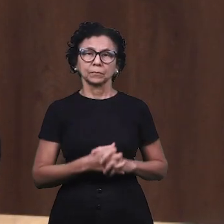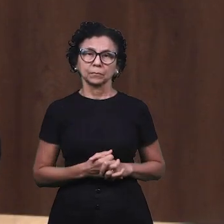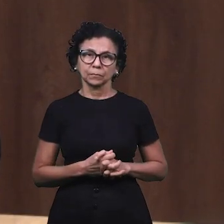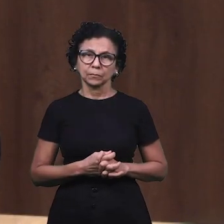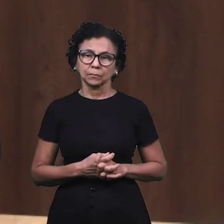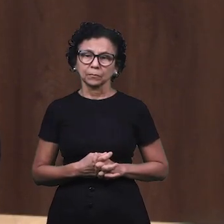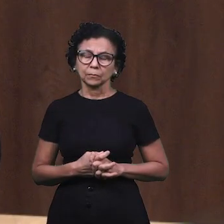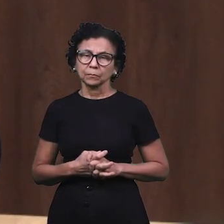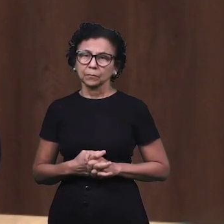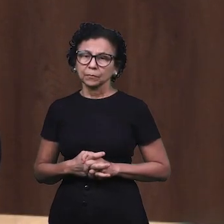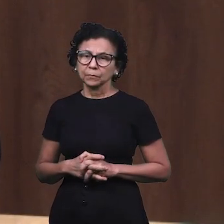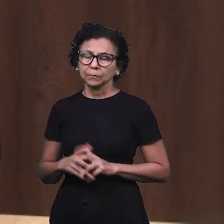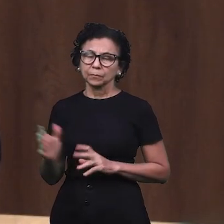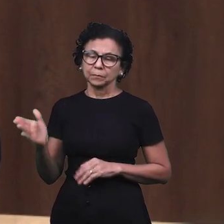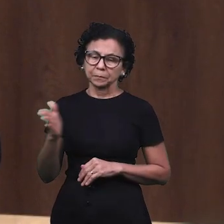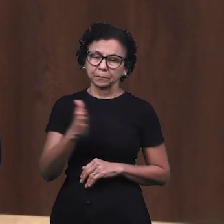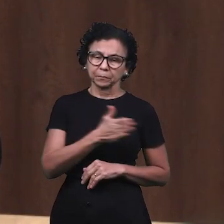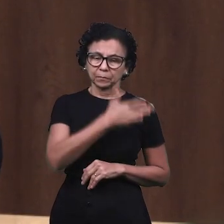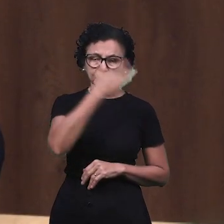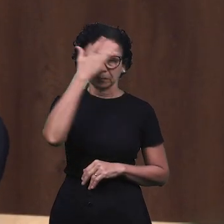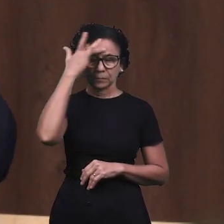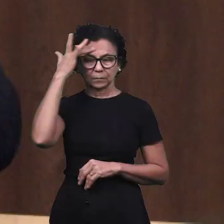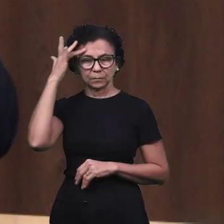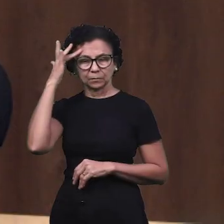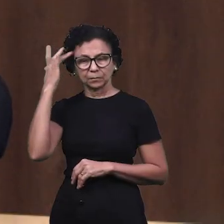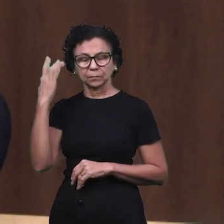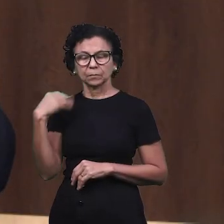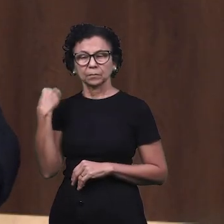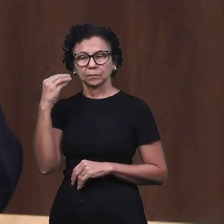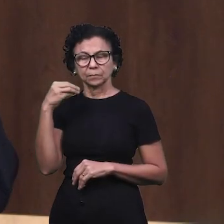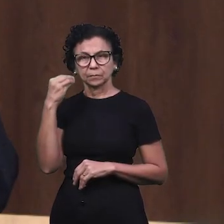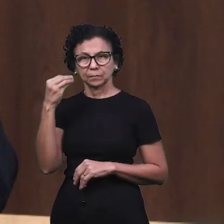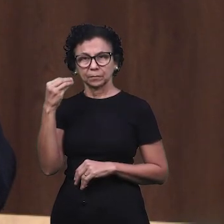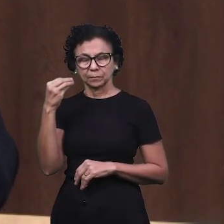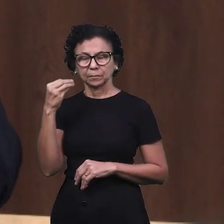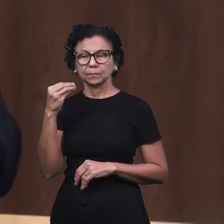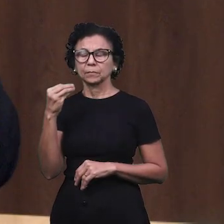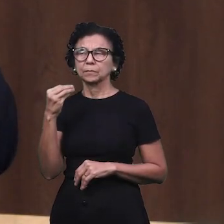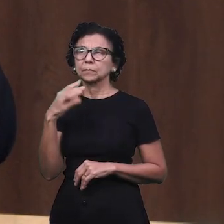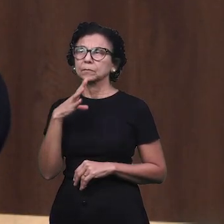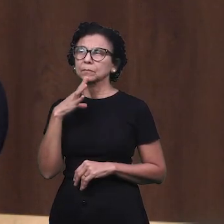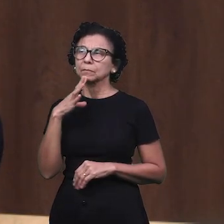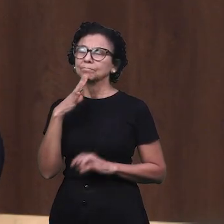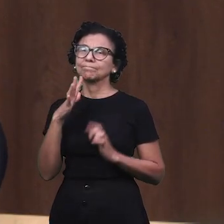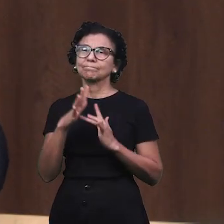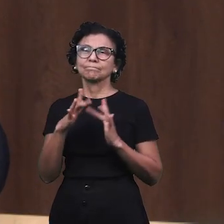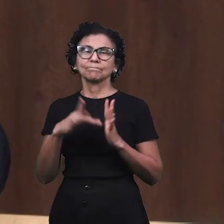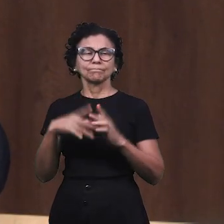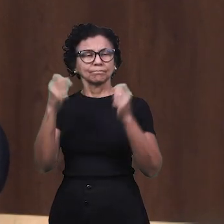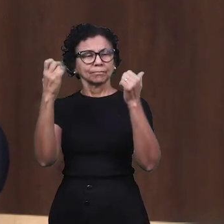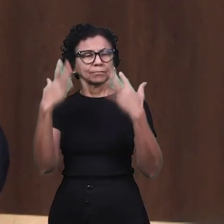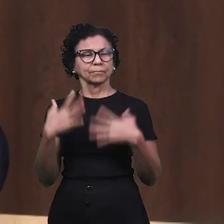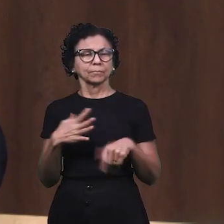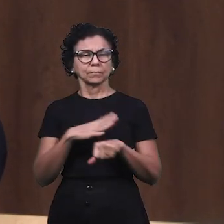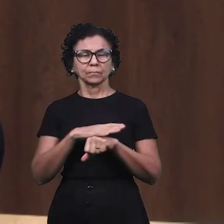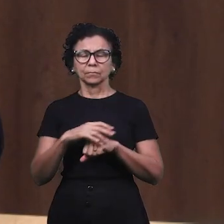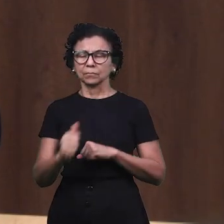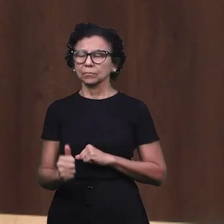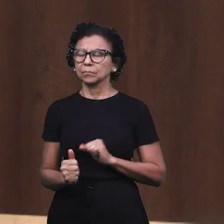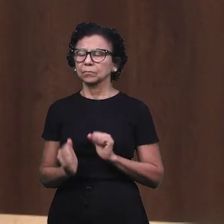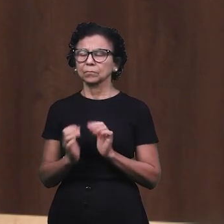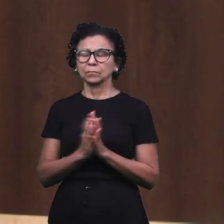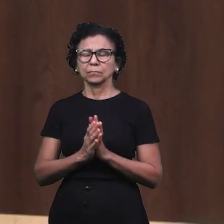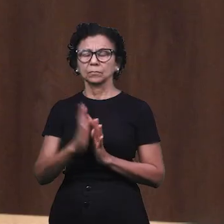o pecador, quando ele tem um primeiro encontro, ele recebe uma bênção, não é? Ele recebe uma cura, uma resposta,